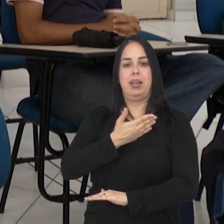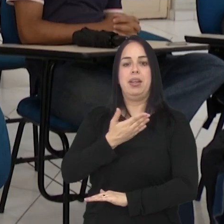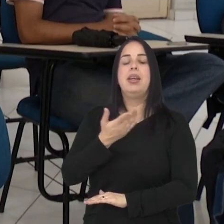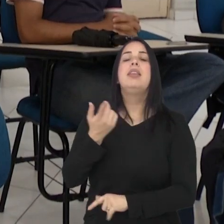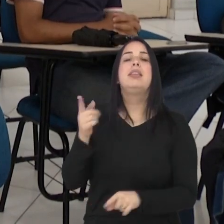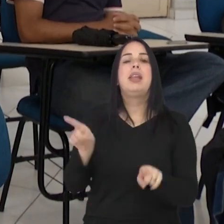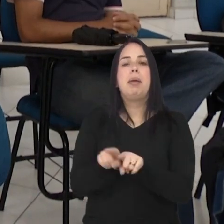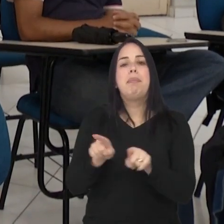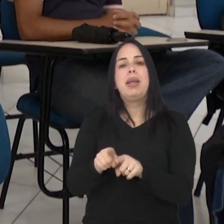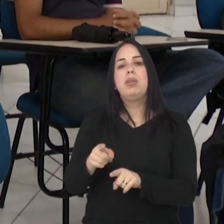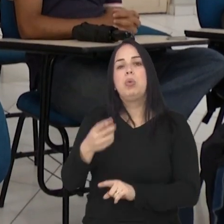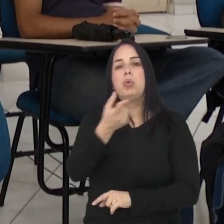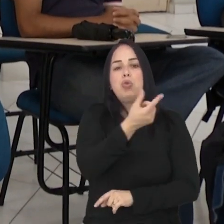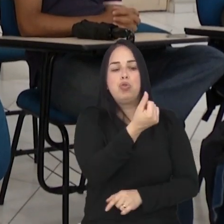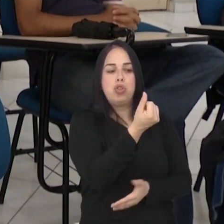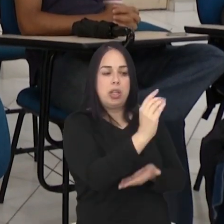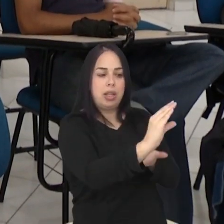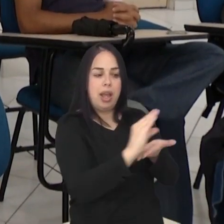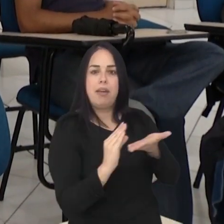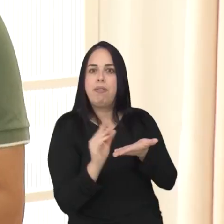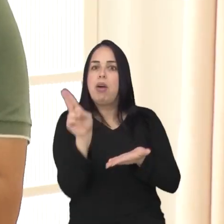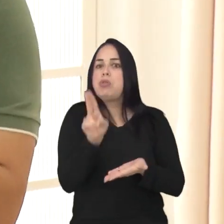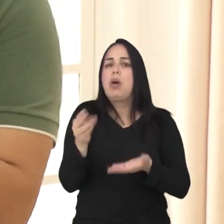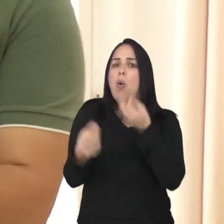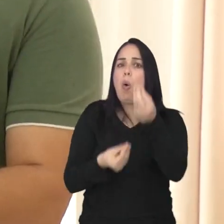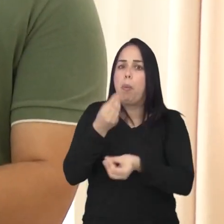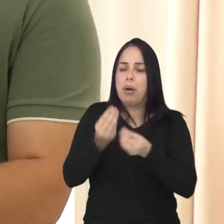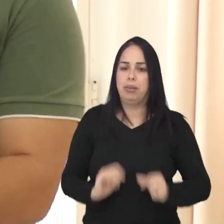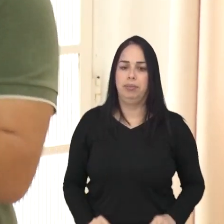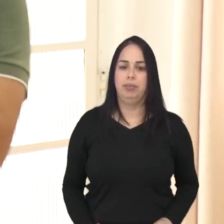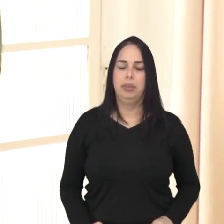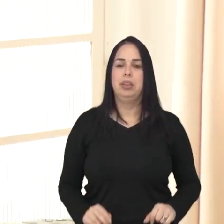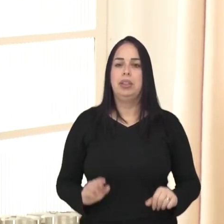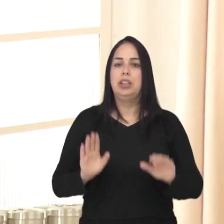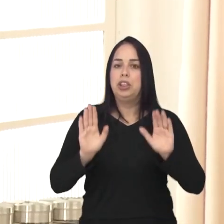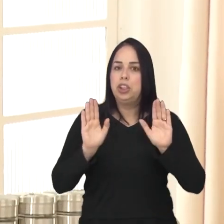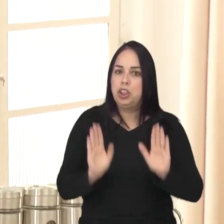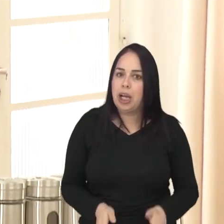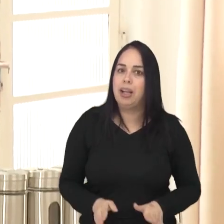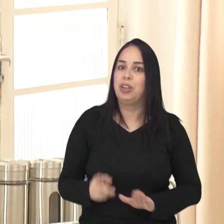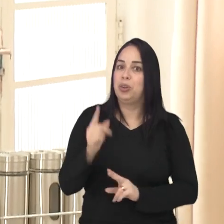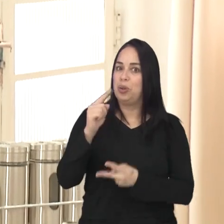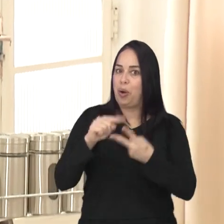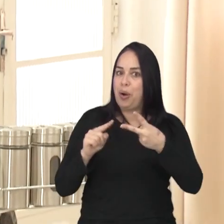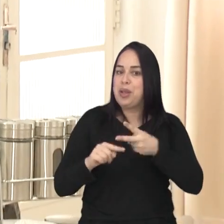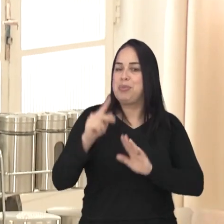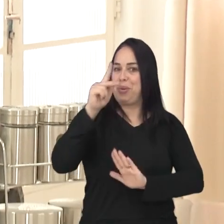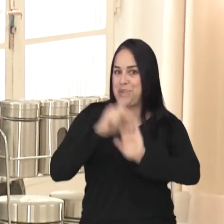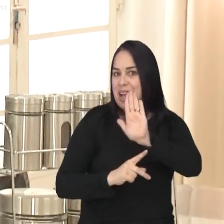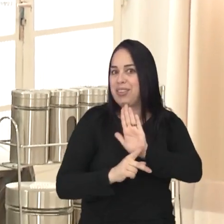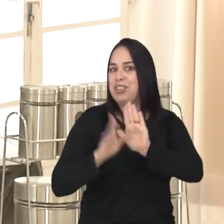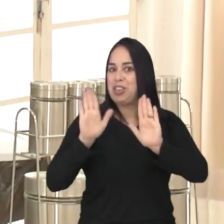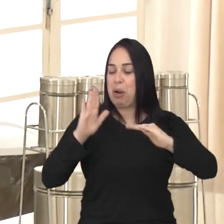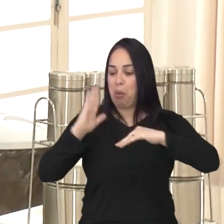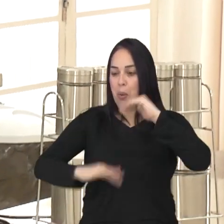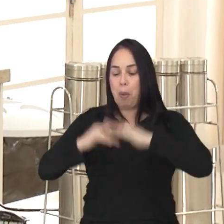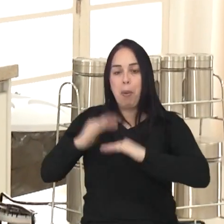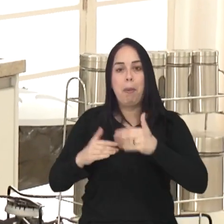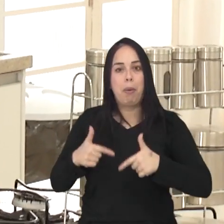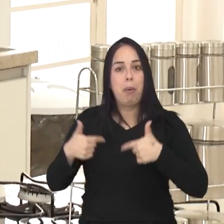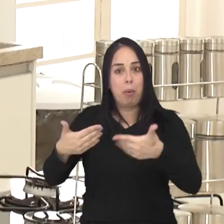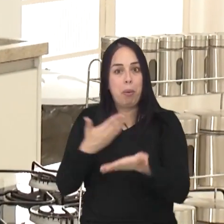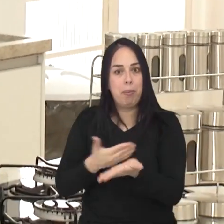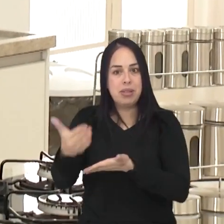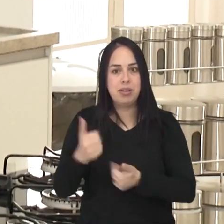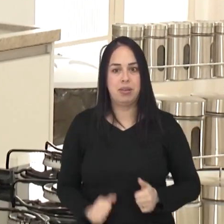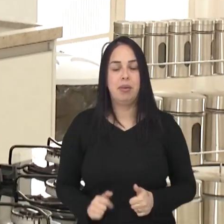desenvolver e no que o dinheiro será utilizado. E aqui na Sorri, 2 projetos já foram colocados em prática com o dinheiro que veio